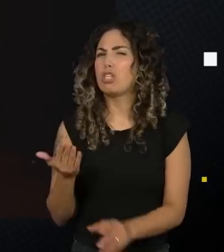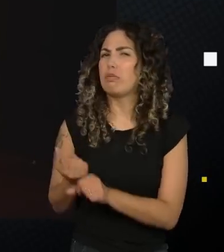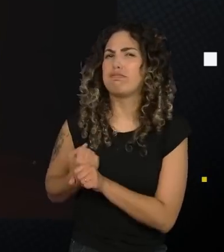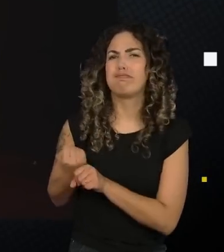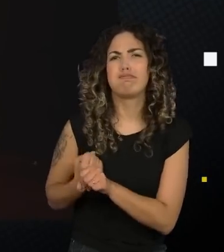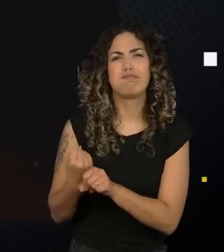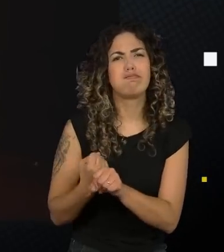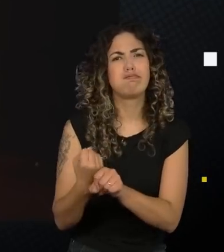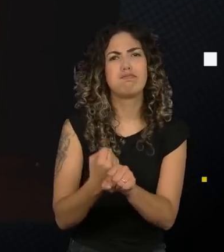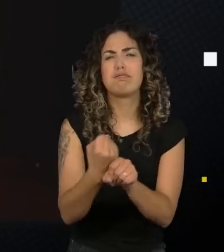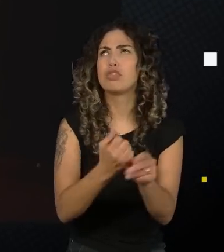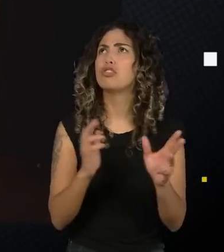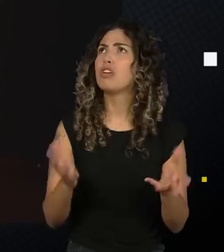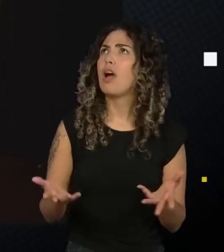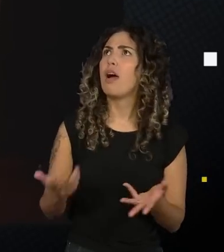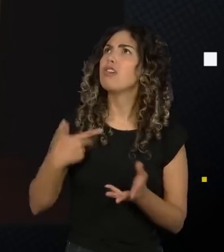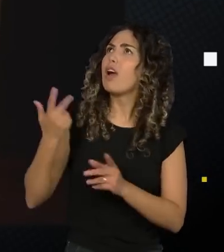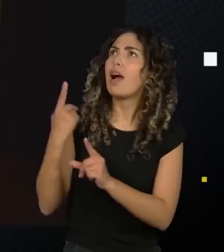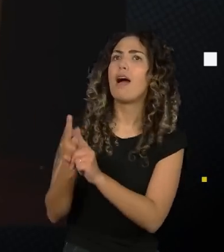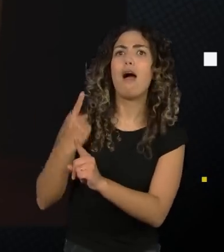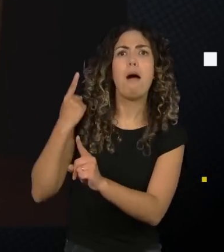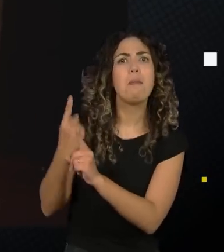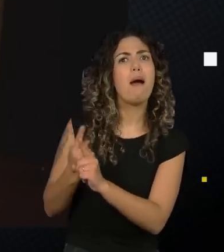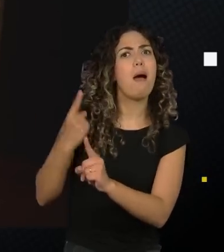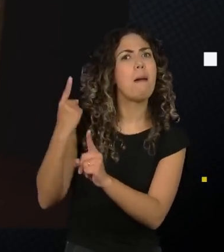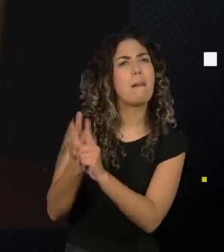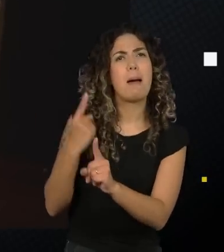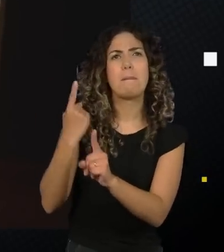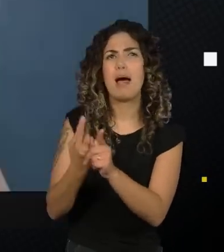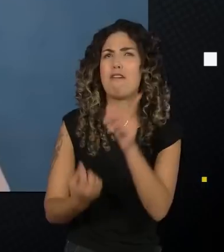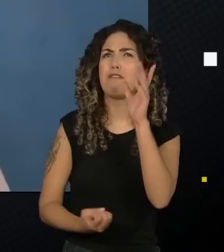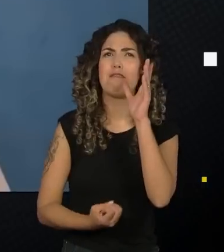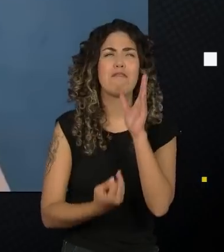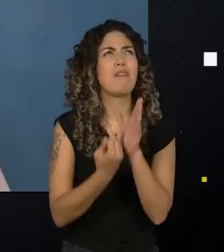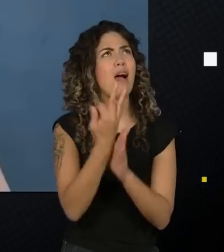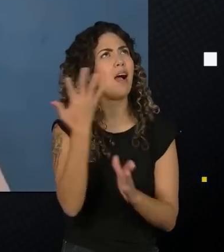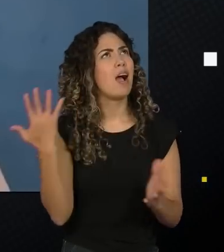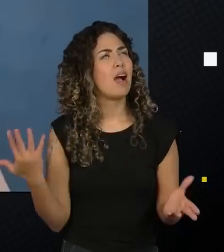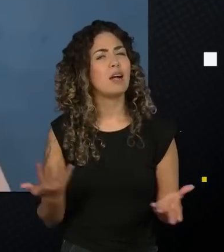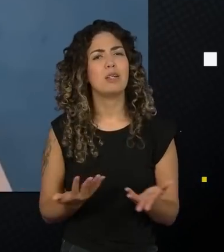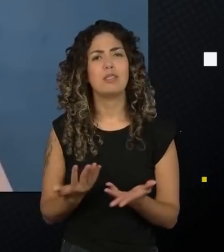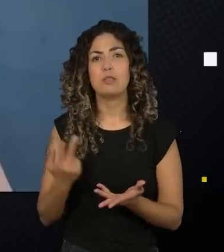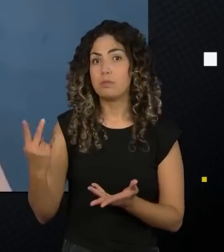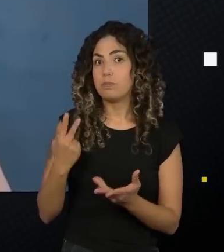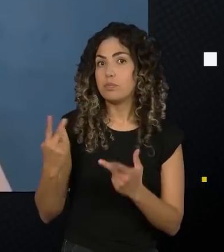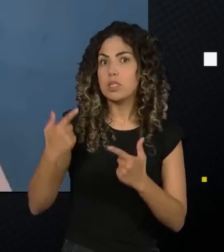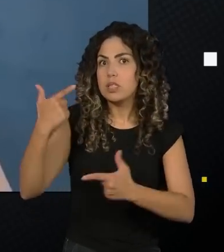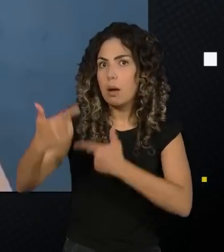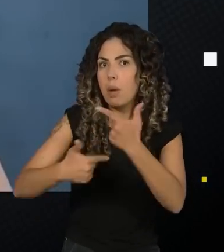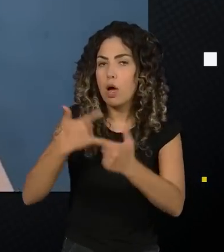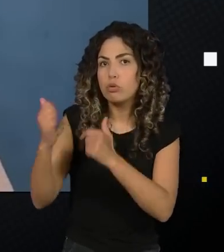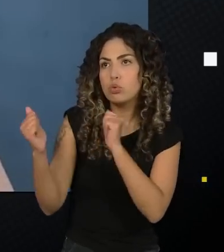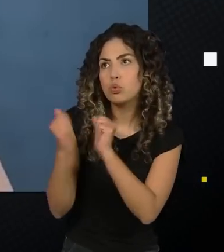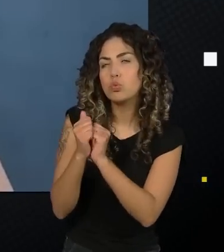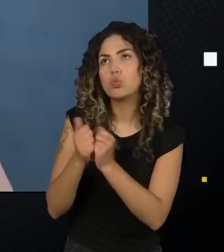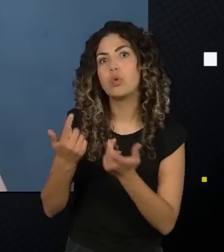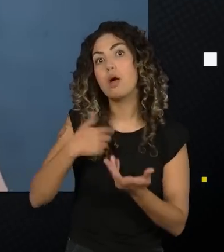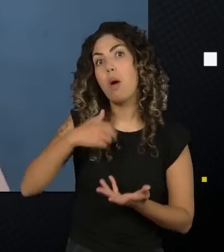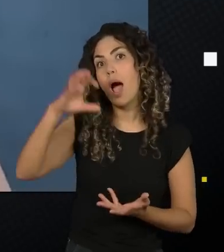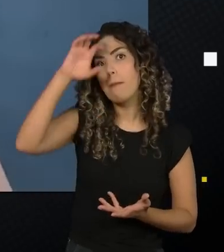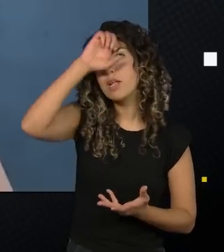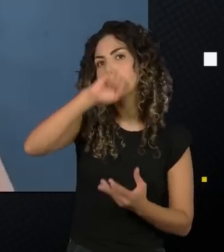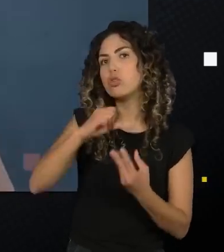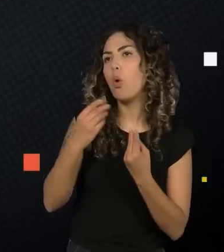coisas juntos, nos encontramos tantos. E através do nosso trabalho aprendemos a nos conhecer